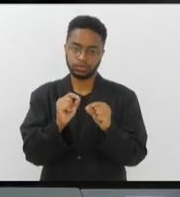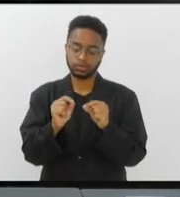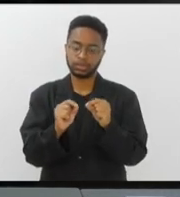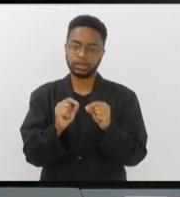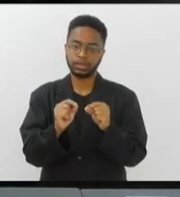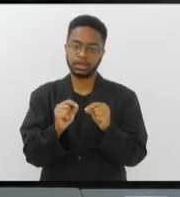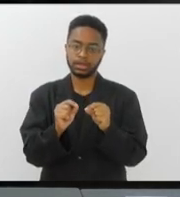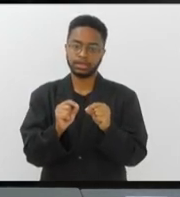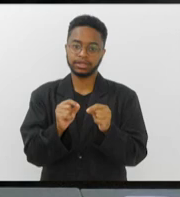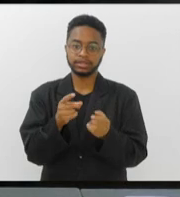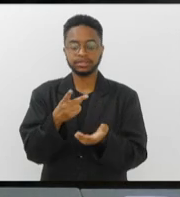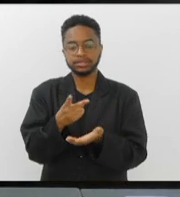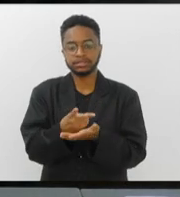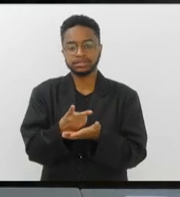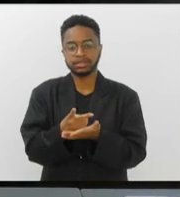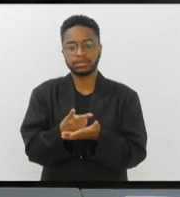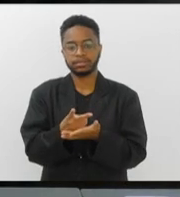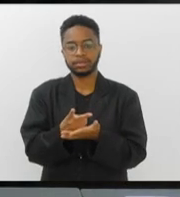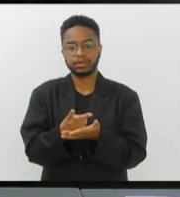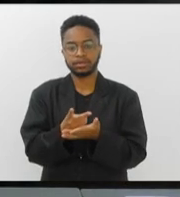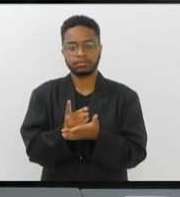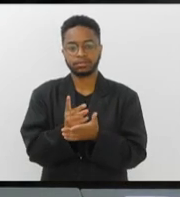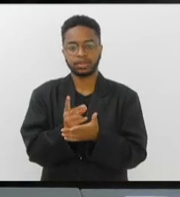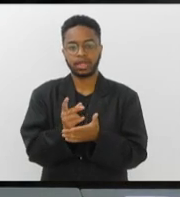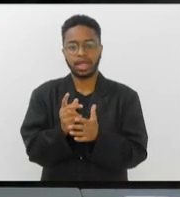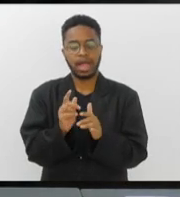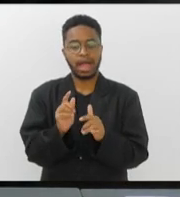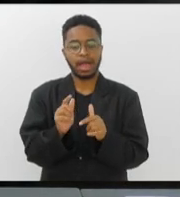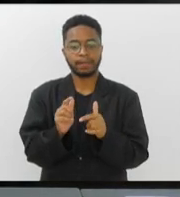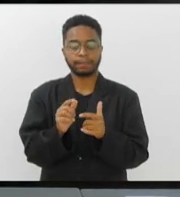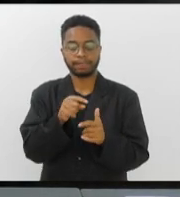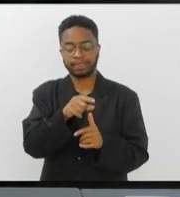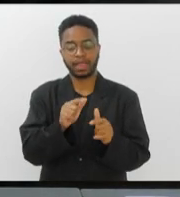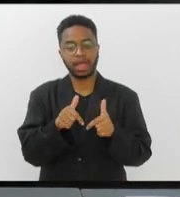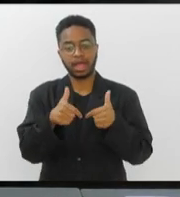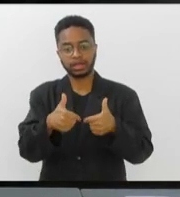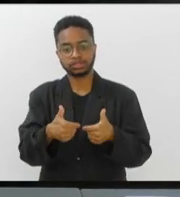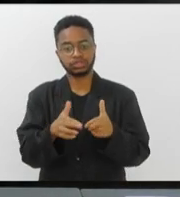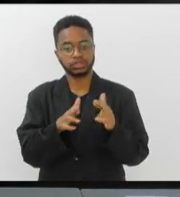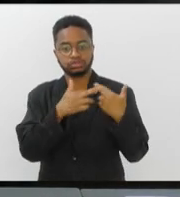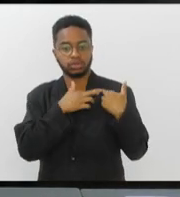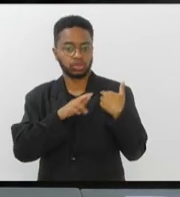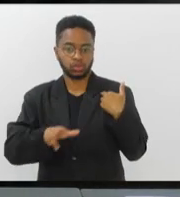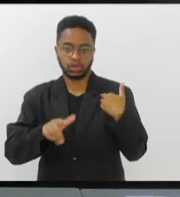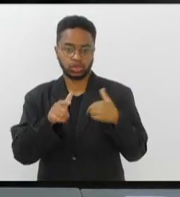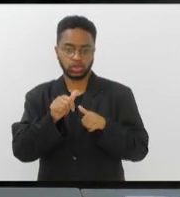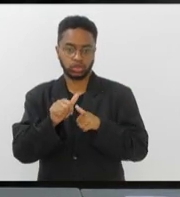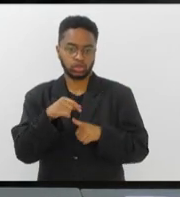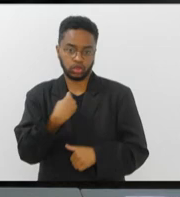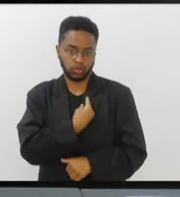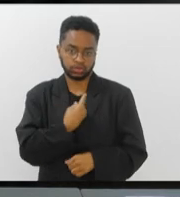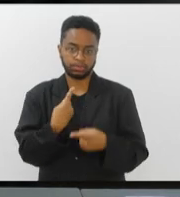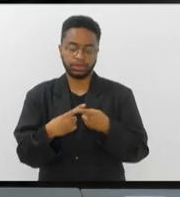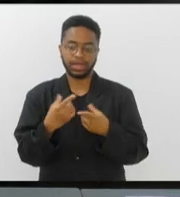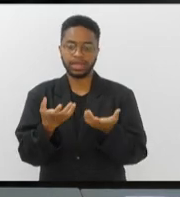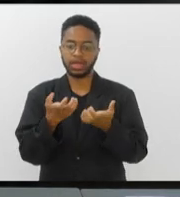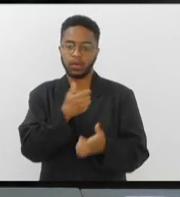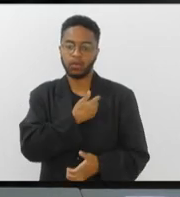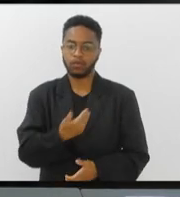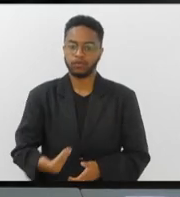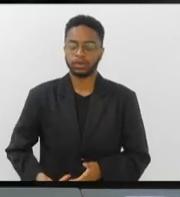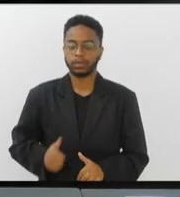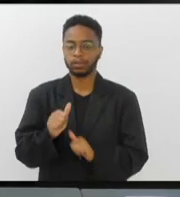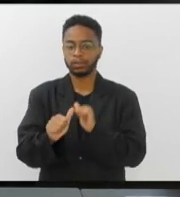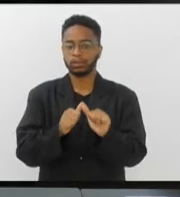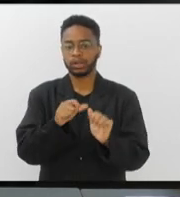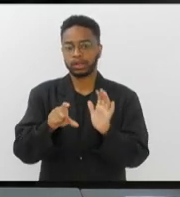iniciativa. Mas o senhor quer que o governo altere uma lei. Se quer que altere